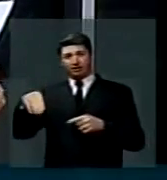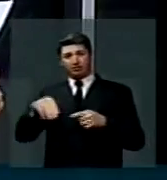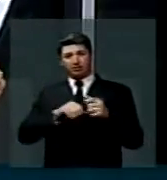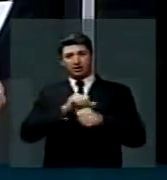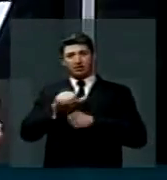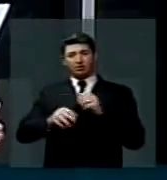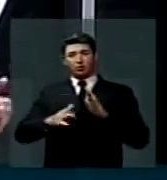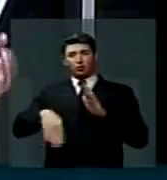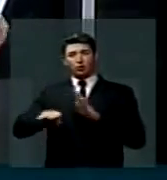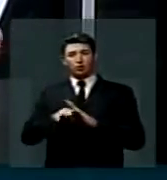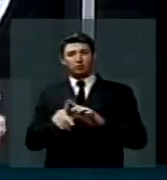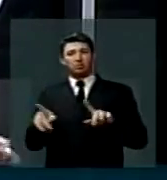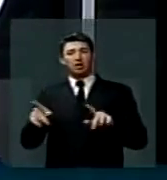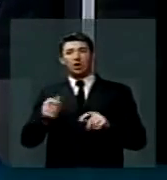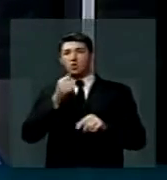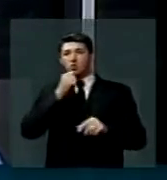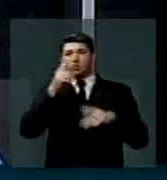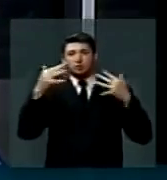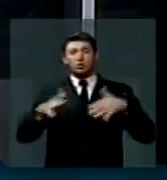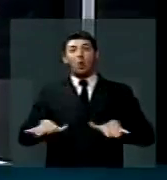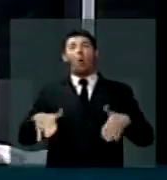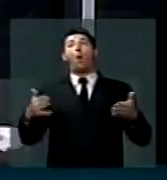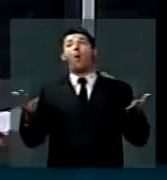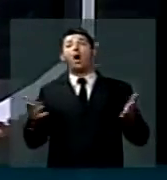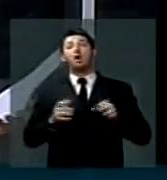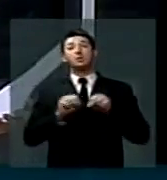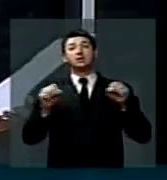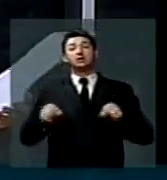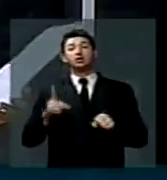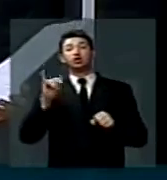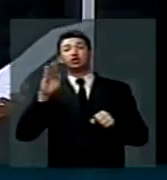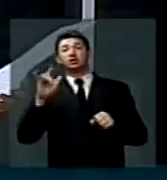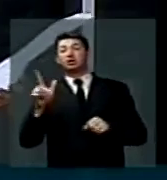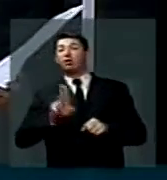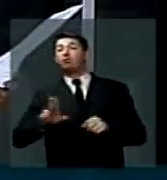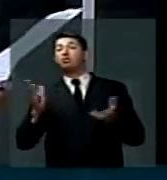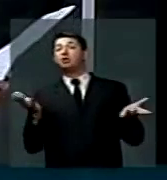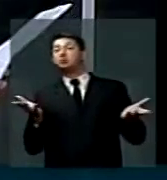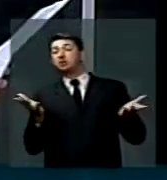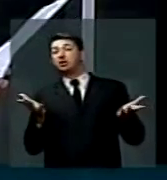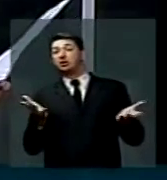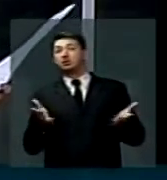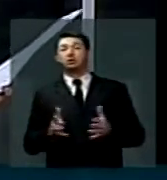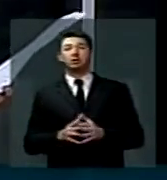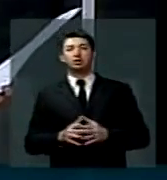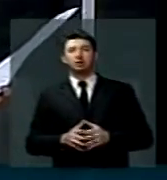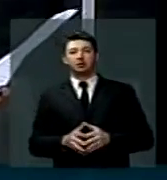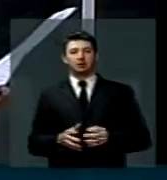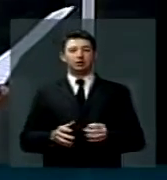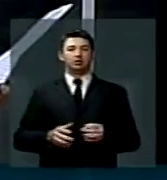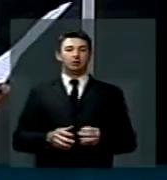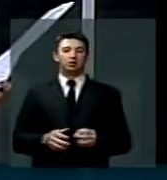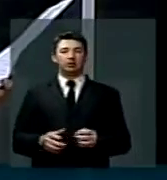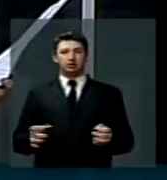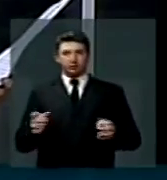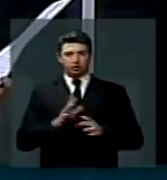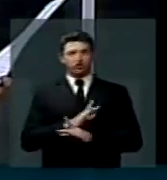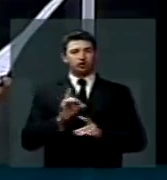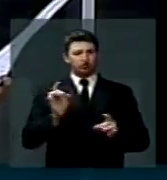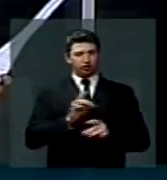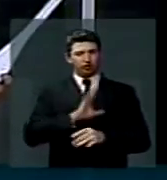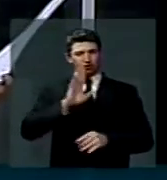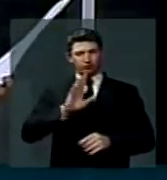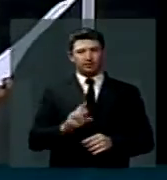nem mesmo ter sido definido qual será o sistema digital que o país adotará? Então, só para encerrar, é